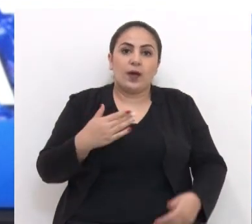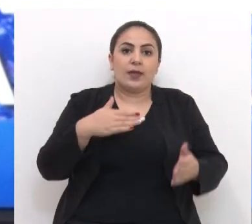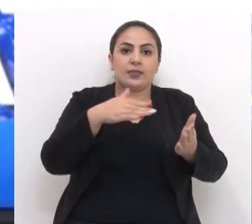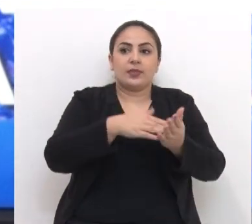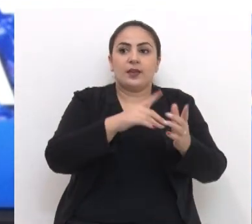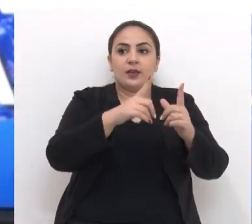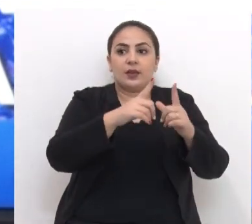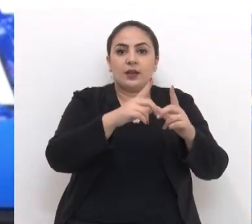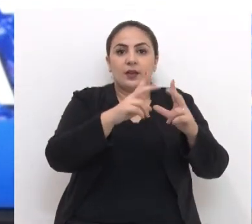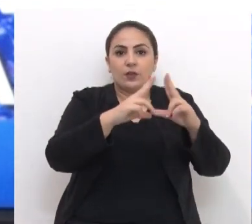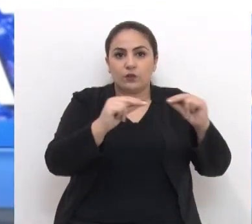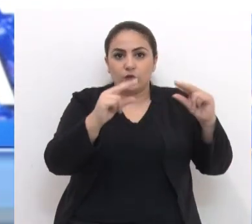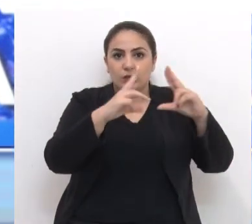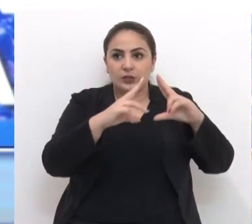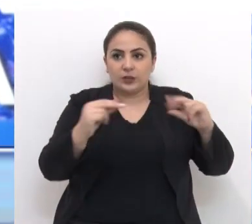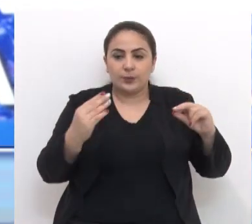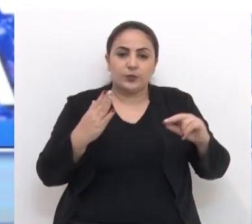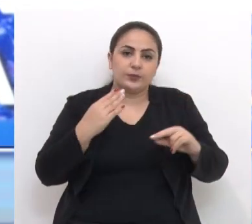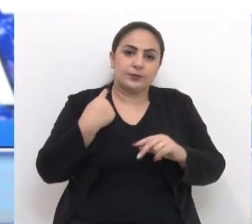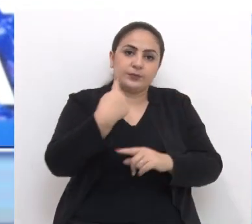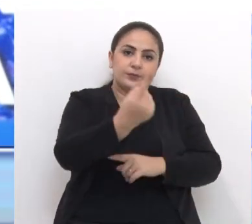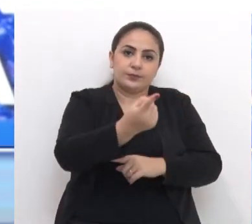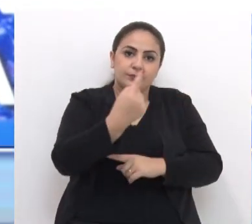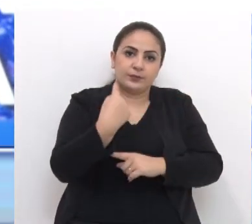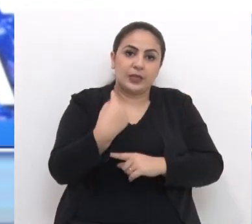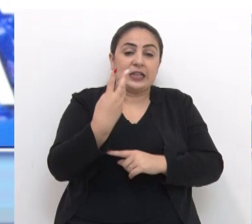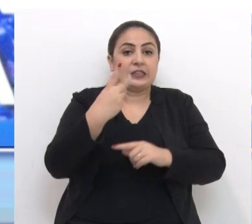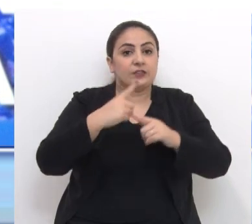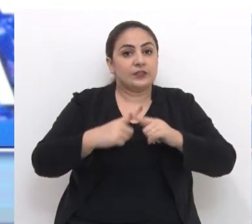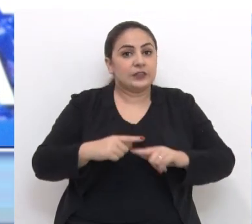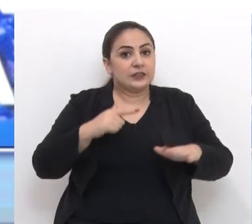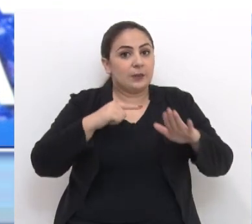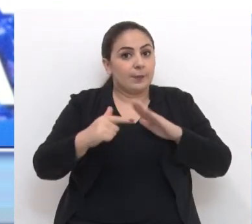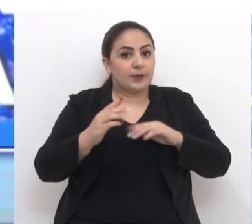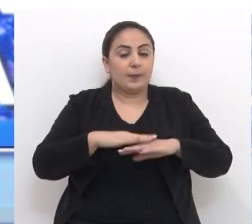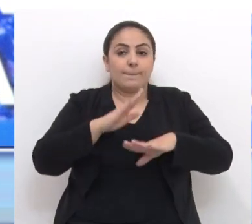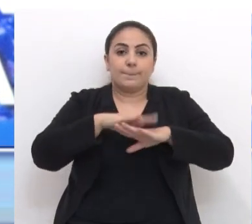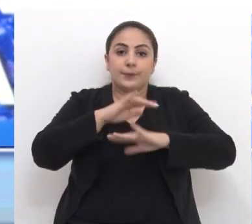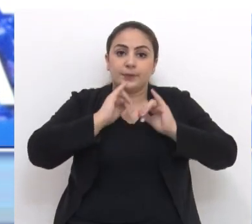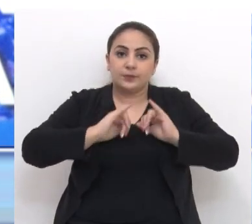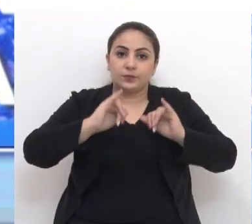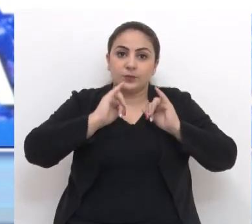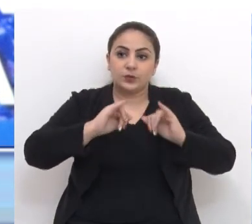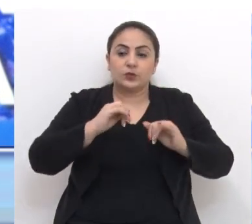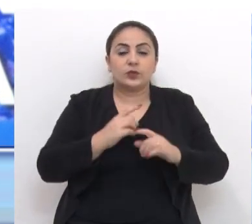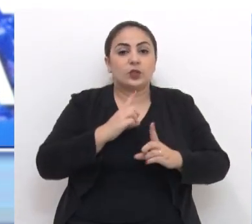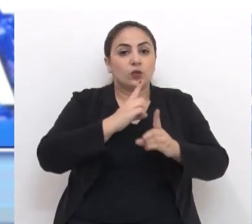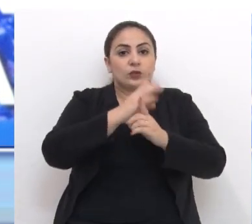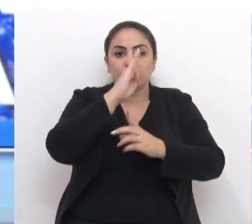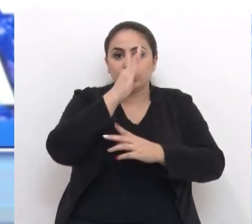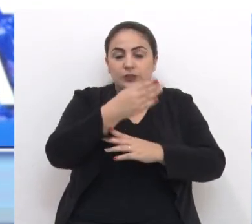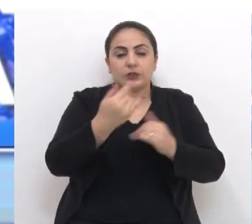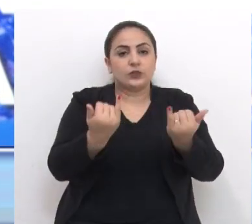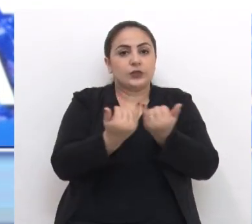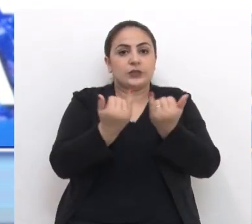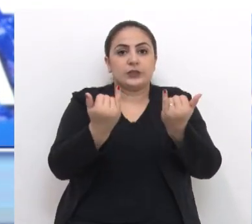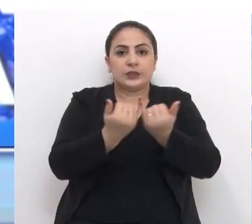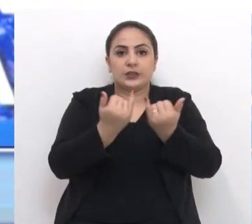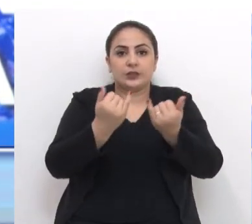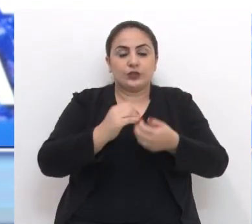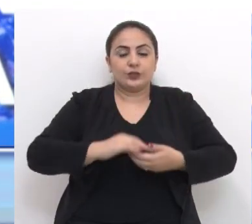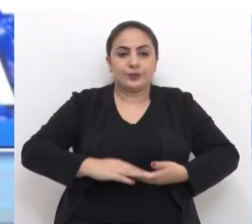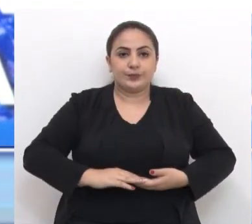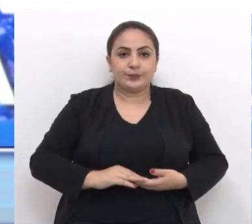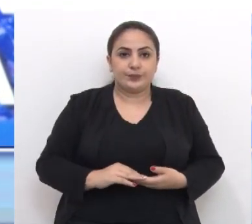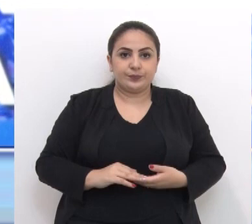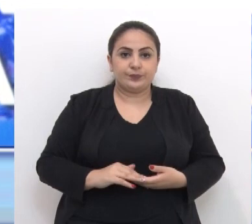voo até Florianópolis. O trajeto será feito 3 vezes por semana. Mais informações você encontra diretamente no